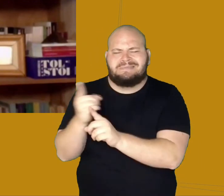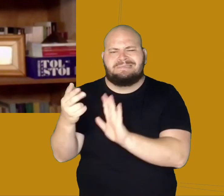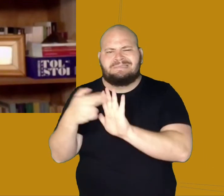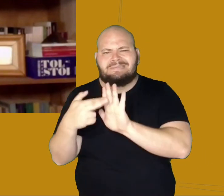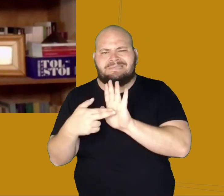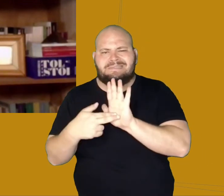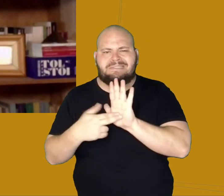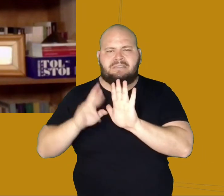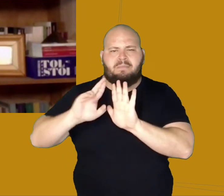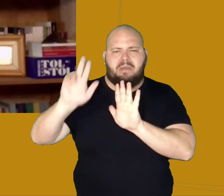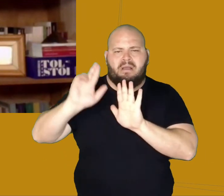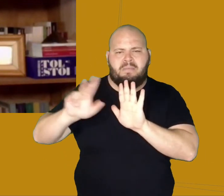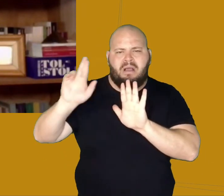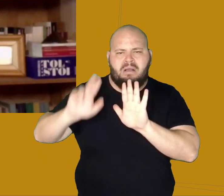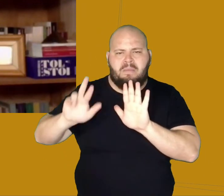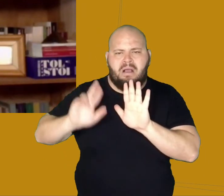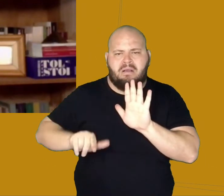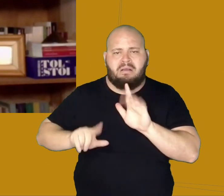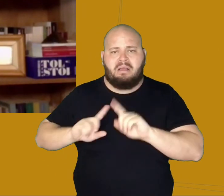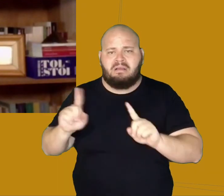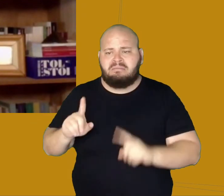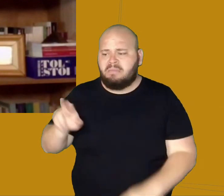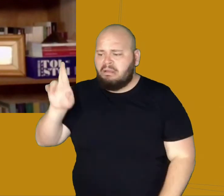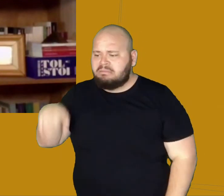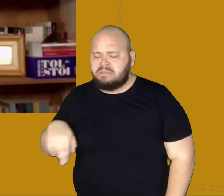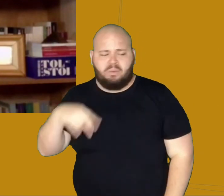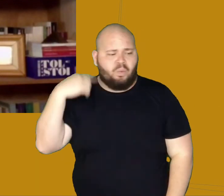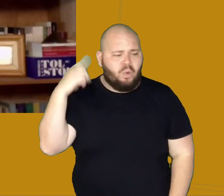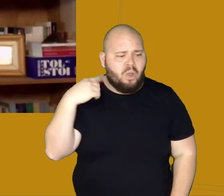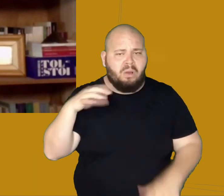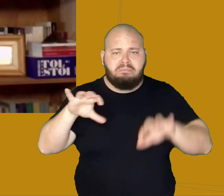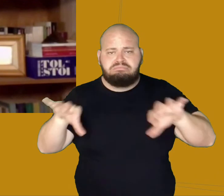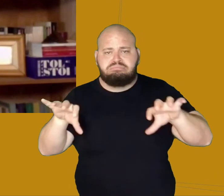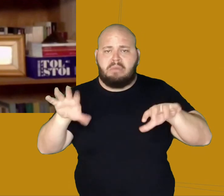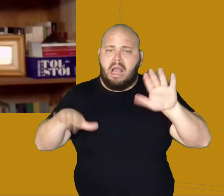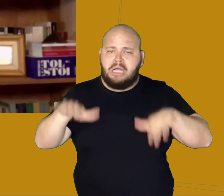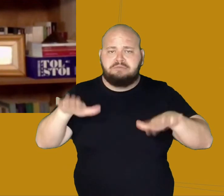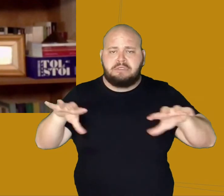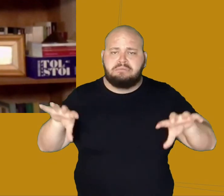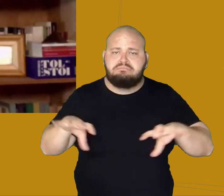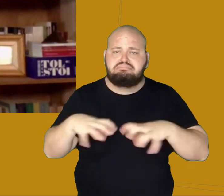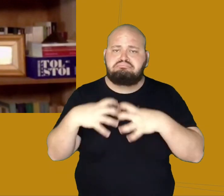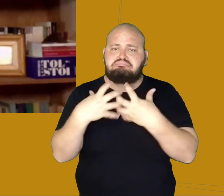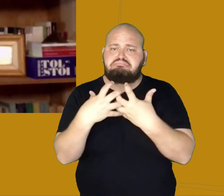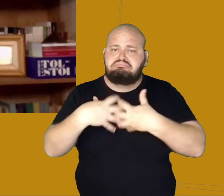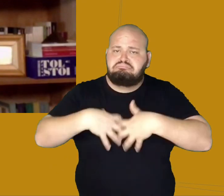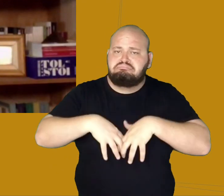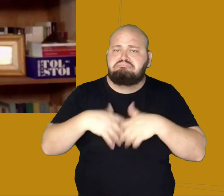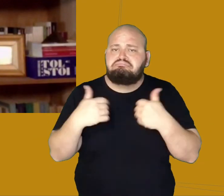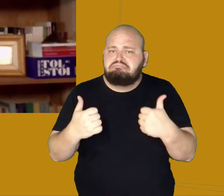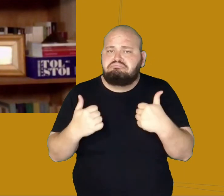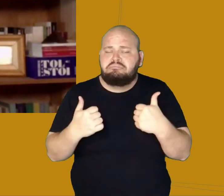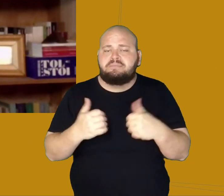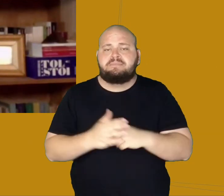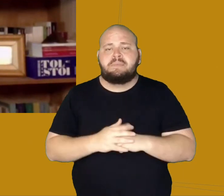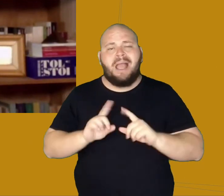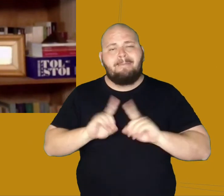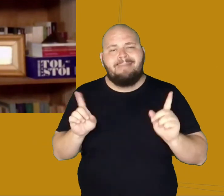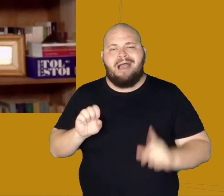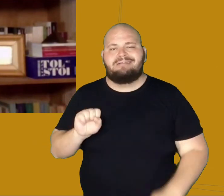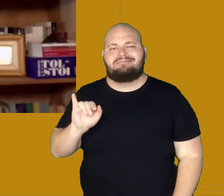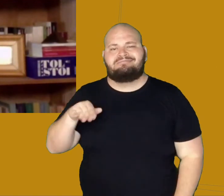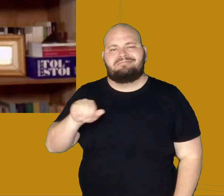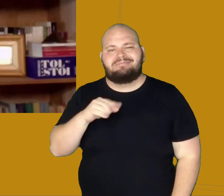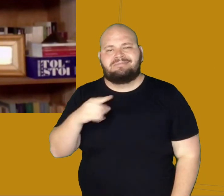determinar, com critérios tão variáveis, que a definição de uma e outra seja até intercambiável, como a gente já viu. O Simão